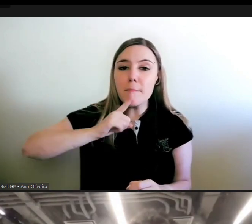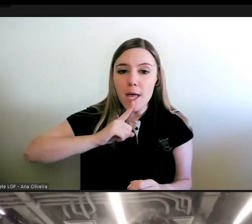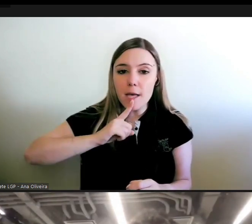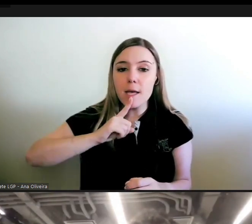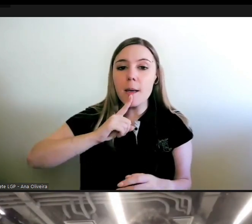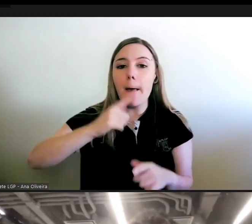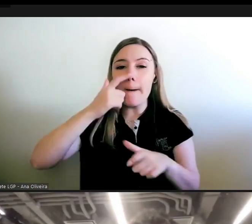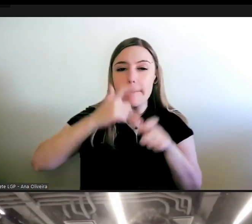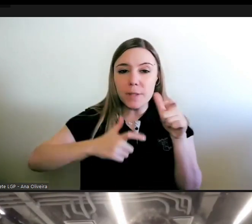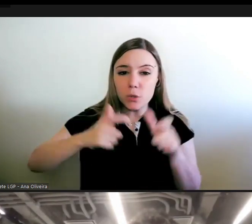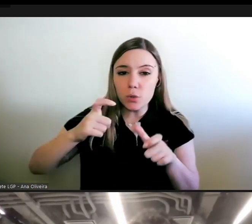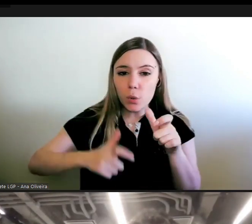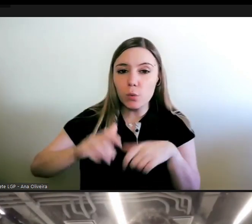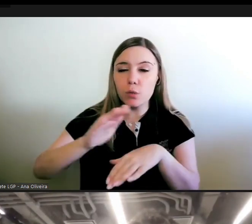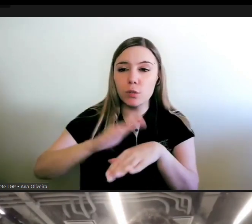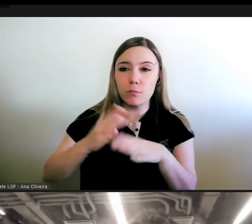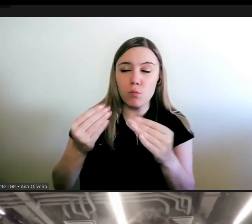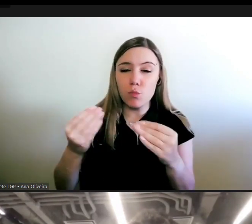gente para trás,